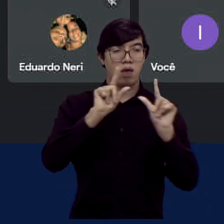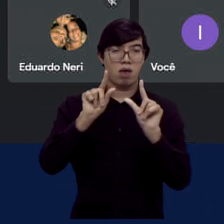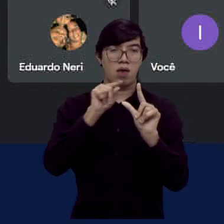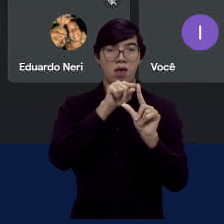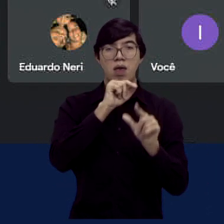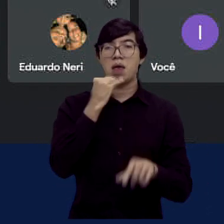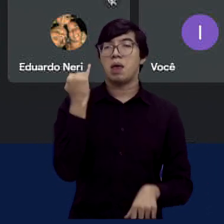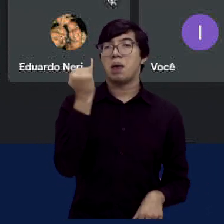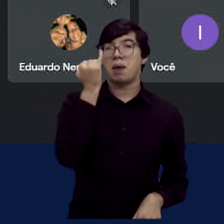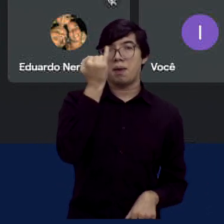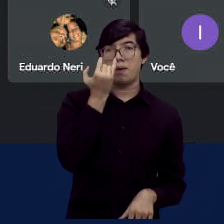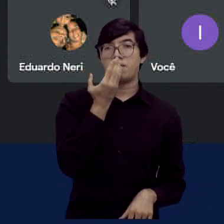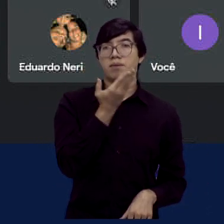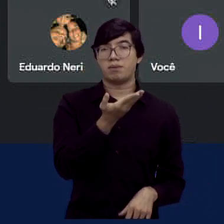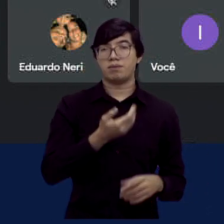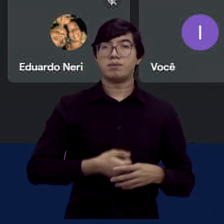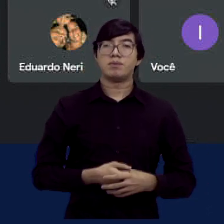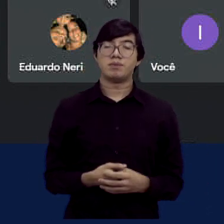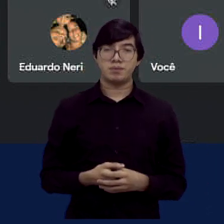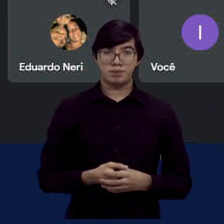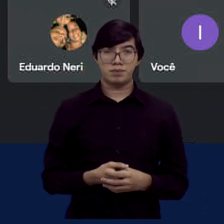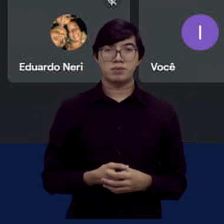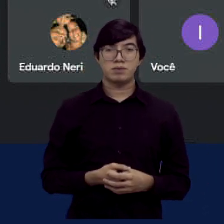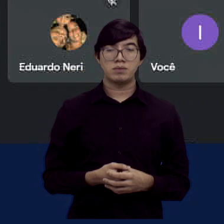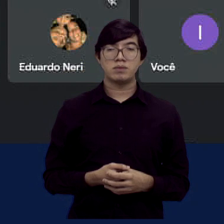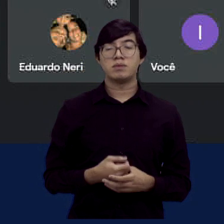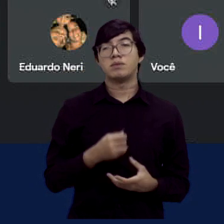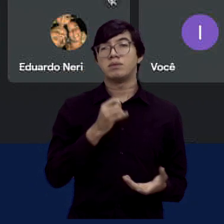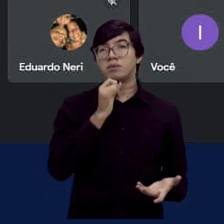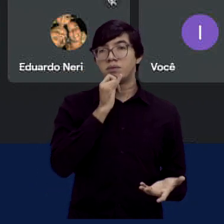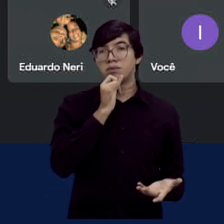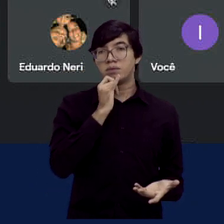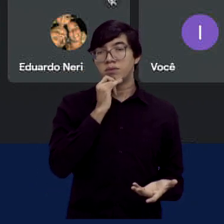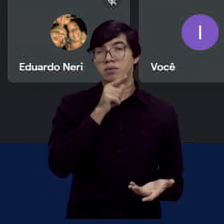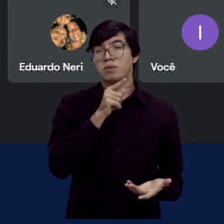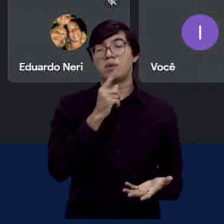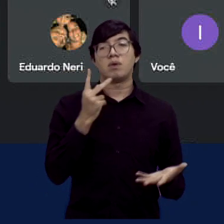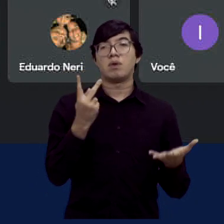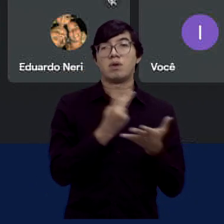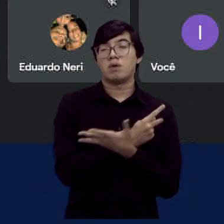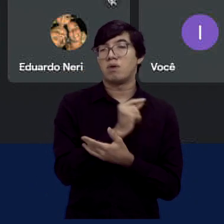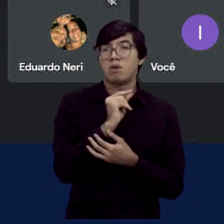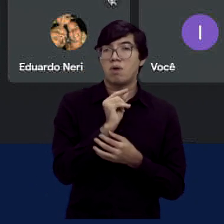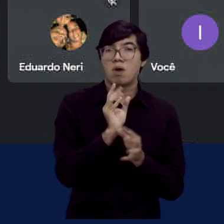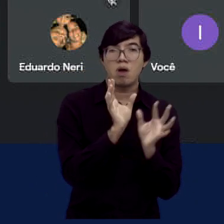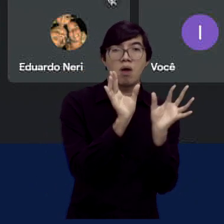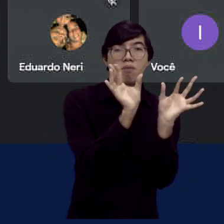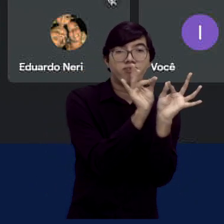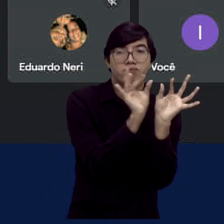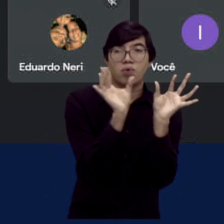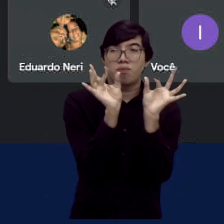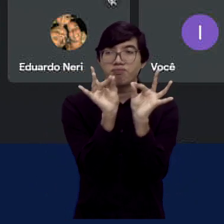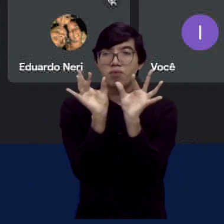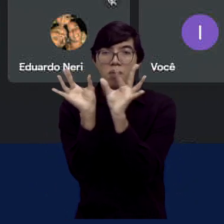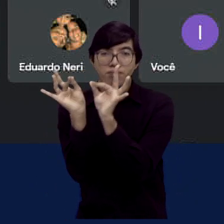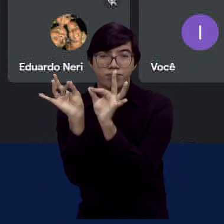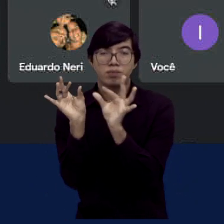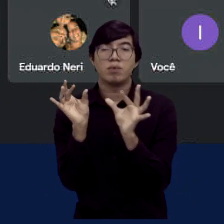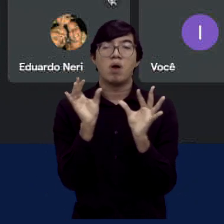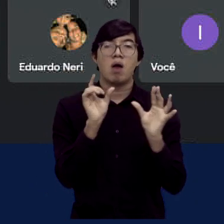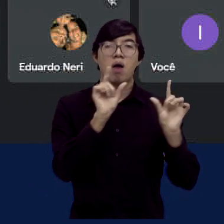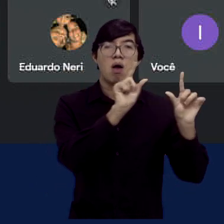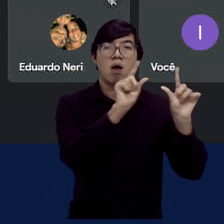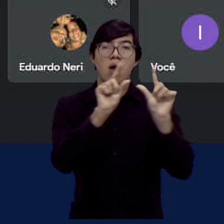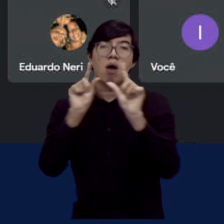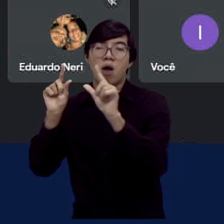quê? Porque é através dele que você une essas imagens. E nele é onde